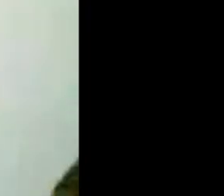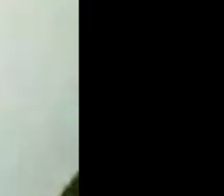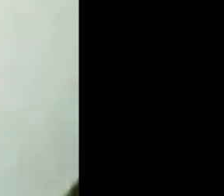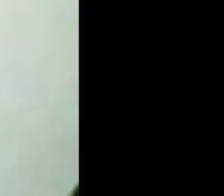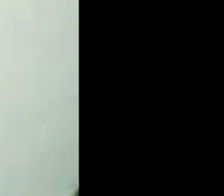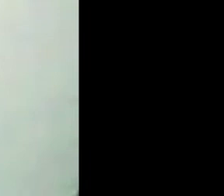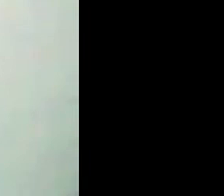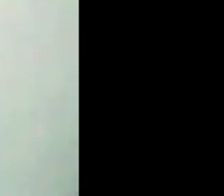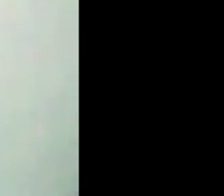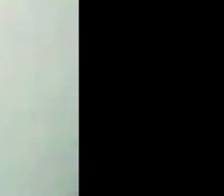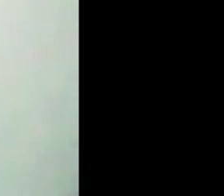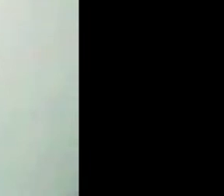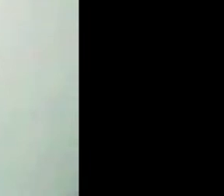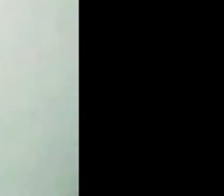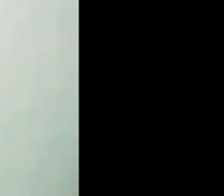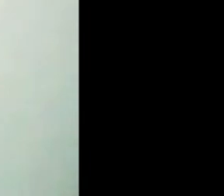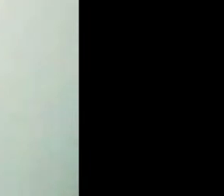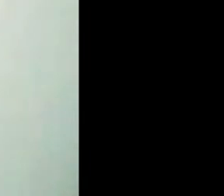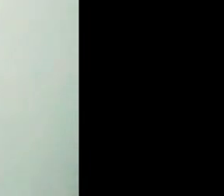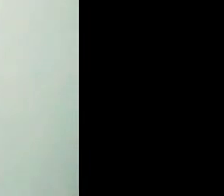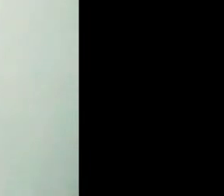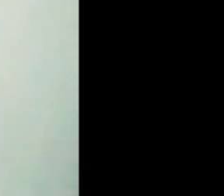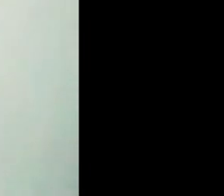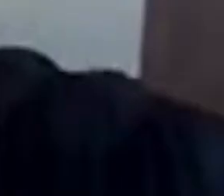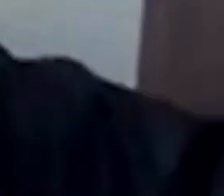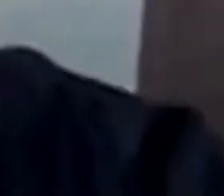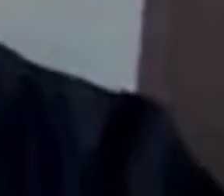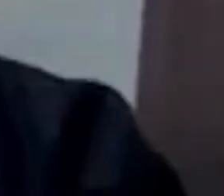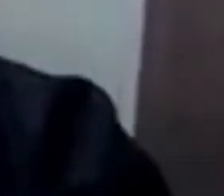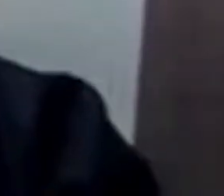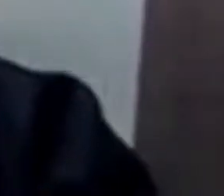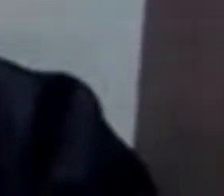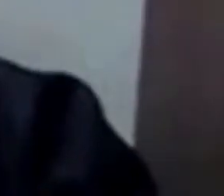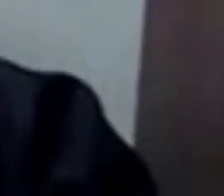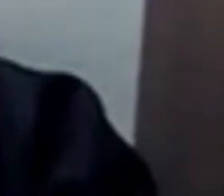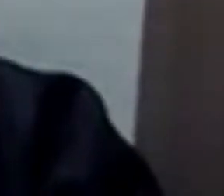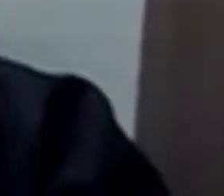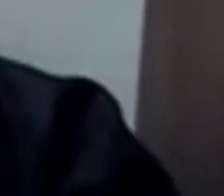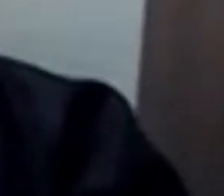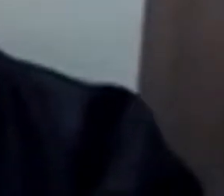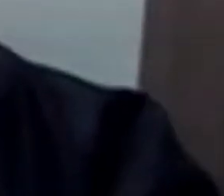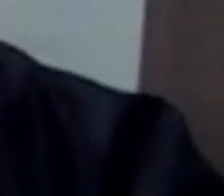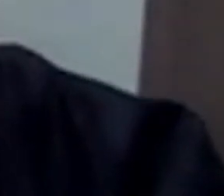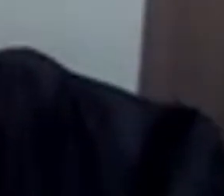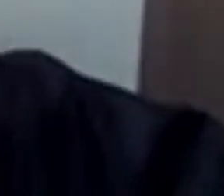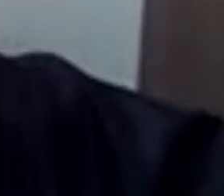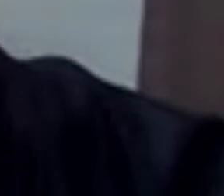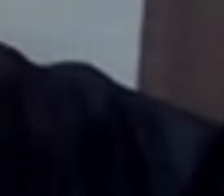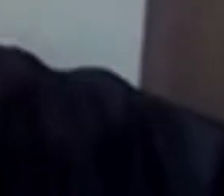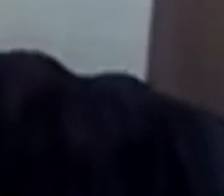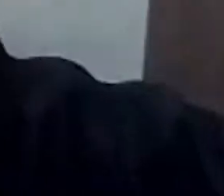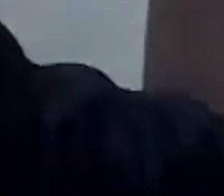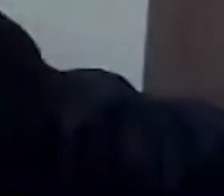fez. Exatamente. Sim. Uhum. Até me parece estranho o juiz,